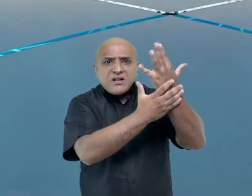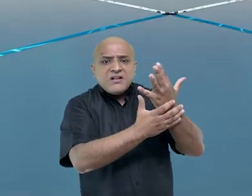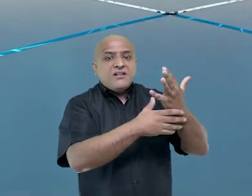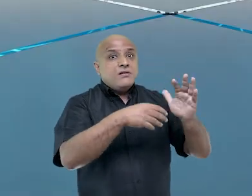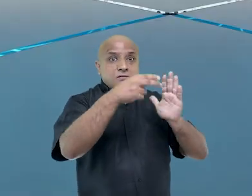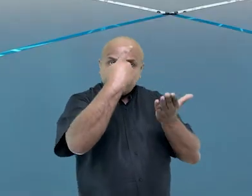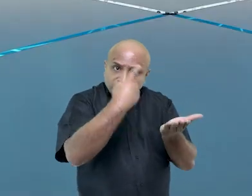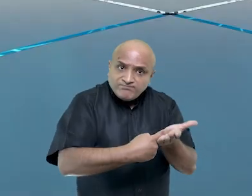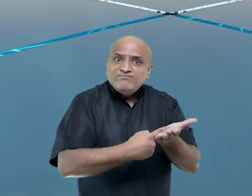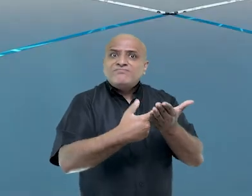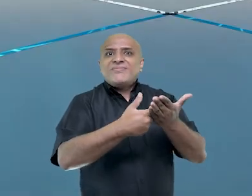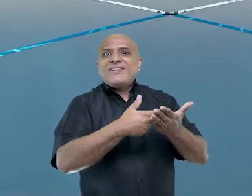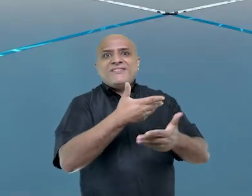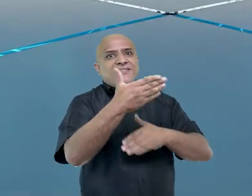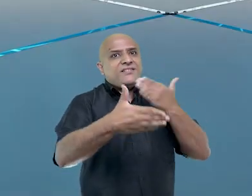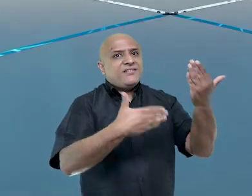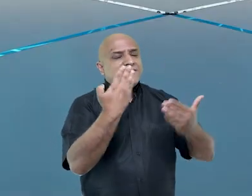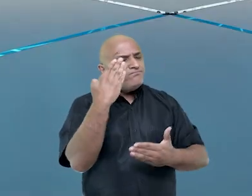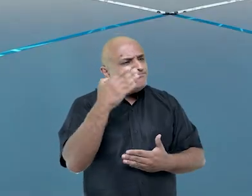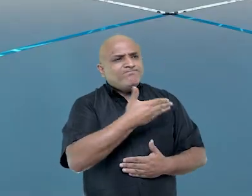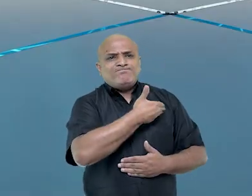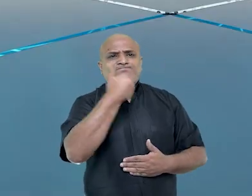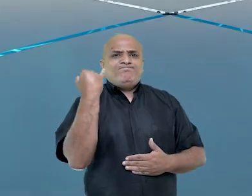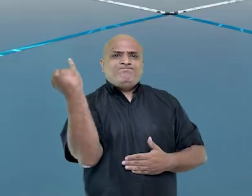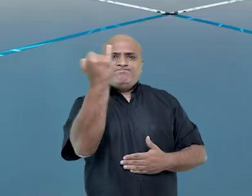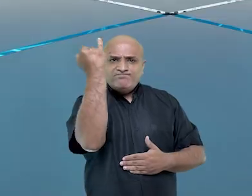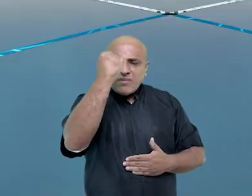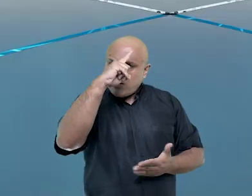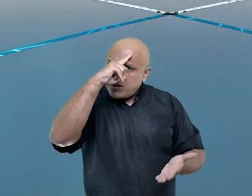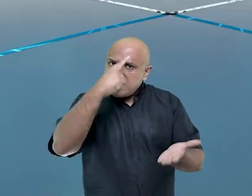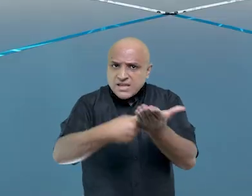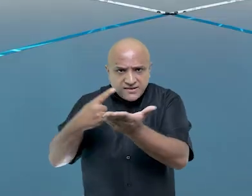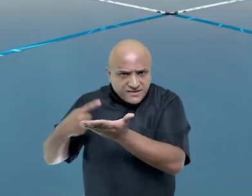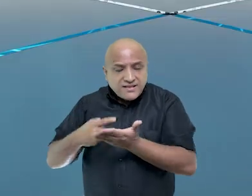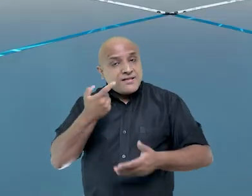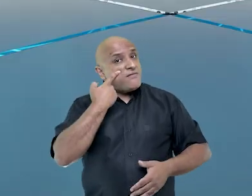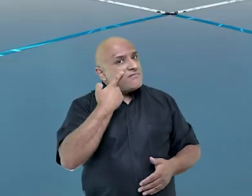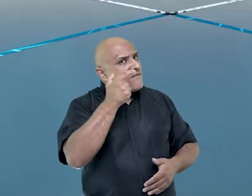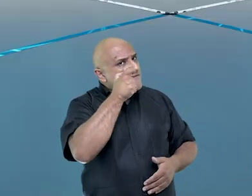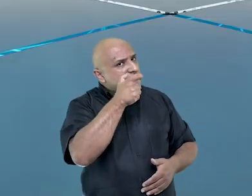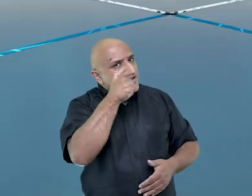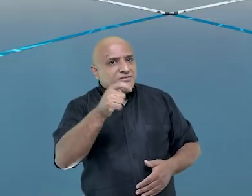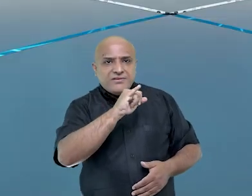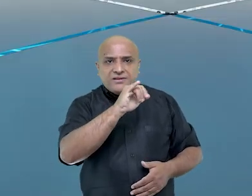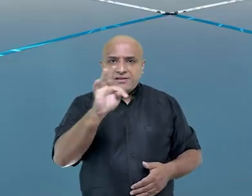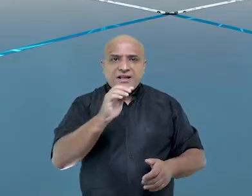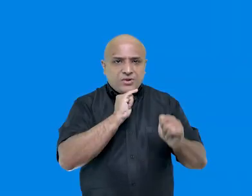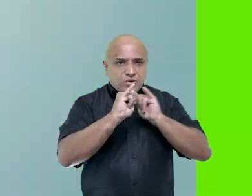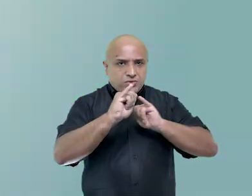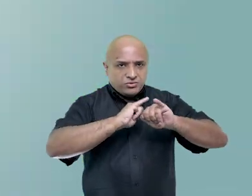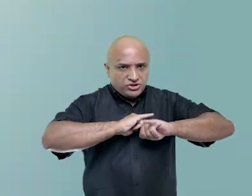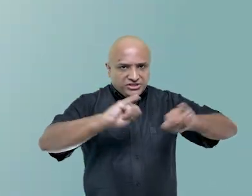confirmam apreensão de madeira. Algumas dessas decisões você confere agora no IT Notícias.